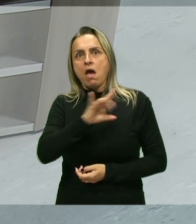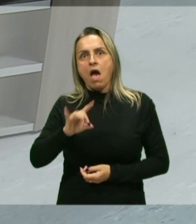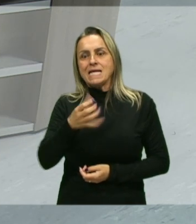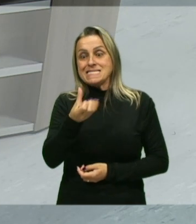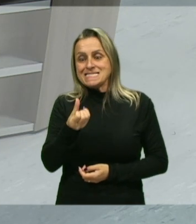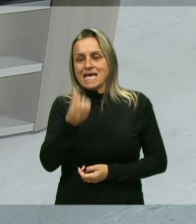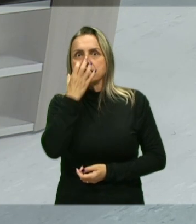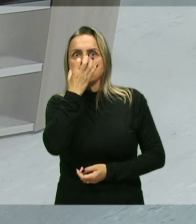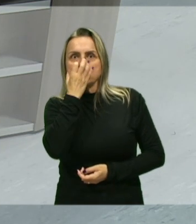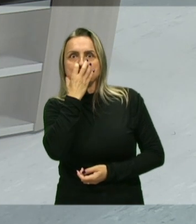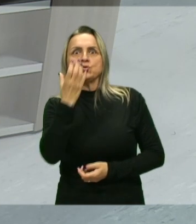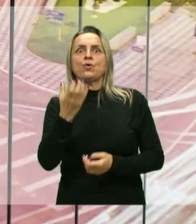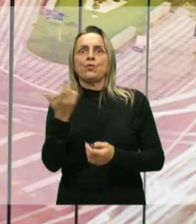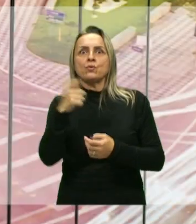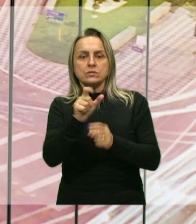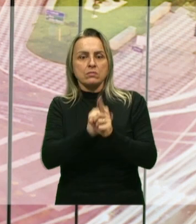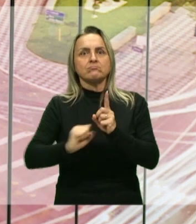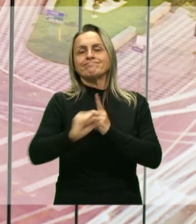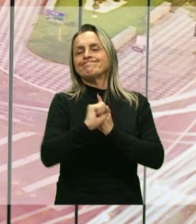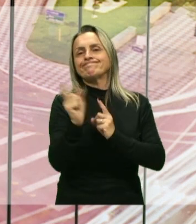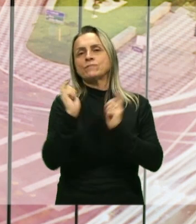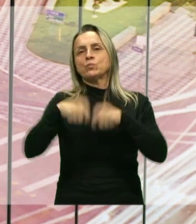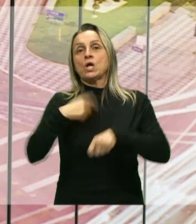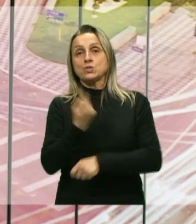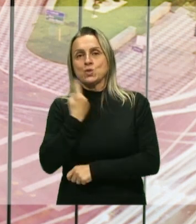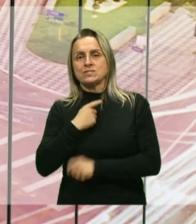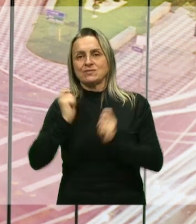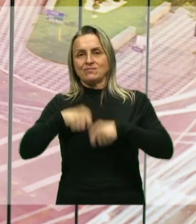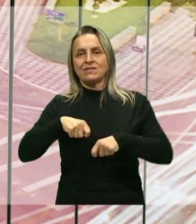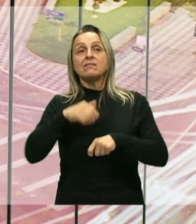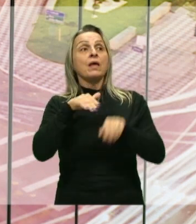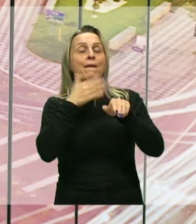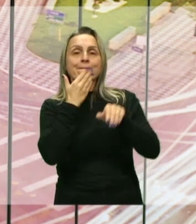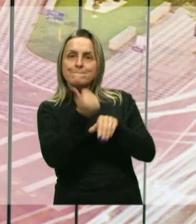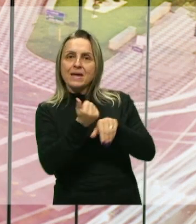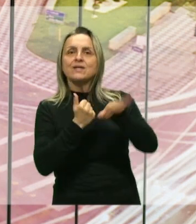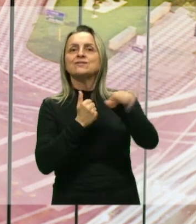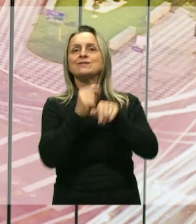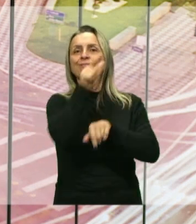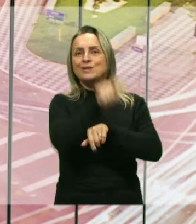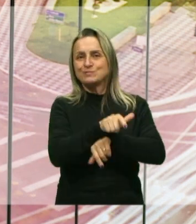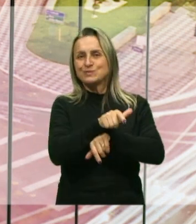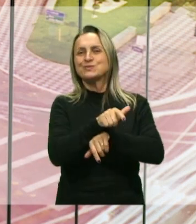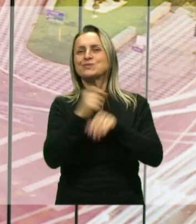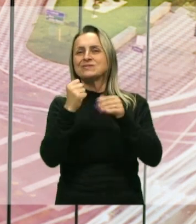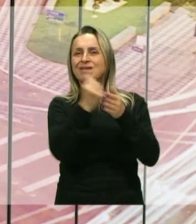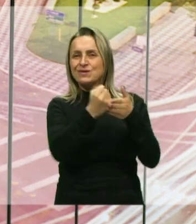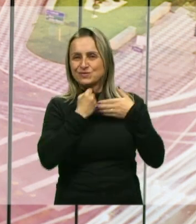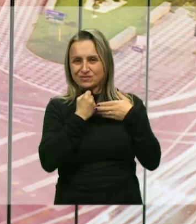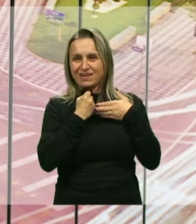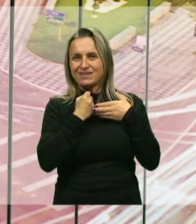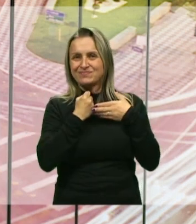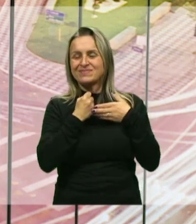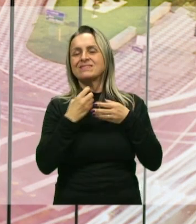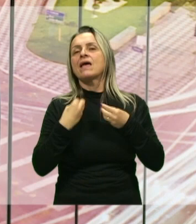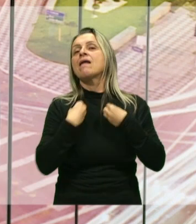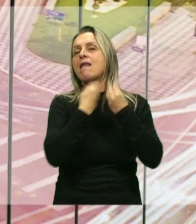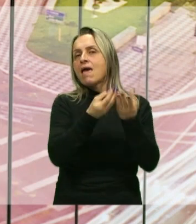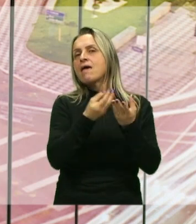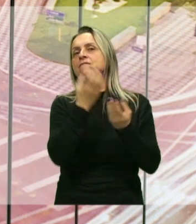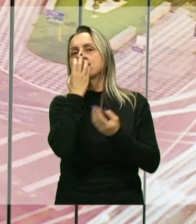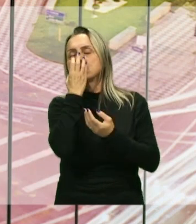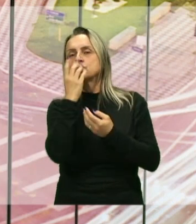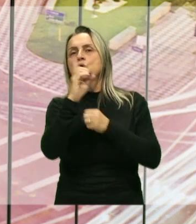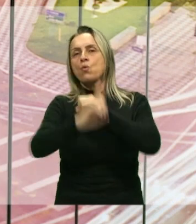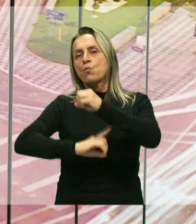socialização direito, né? Então, a gente pede para essas pessoas ajudarem a gente, devolvem esses cães com 1 ano e meio e a gente faz o treinamento específico, que é procurar uma